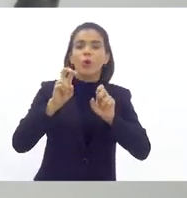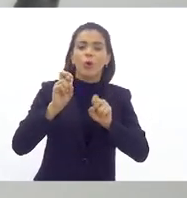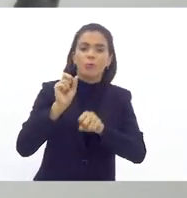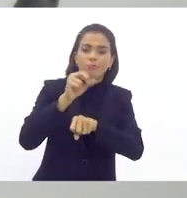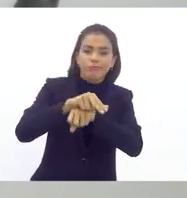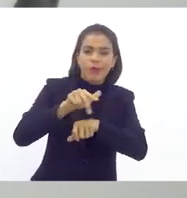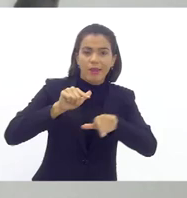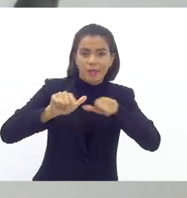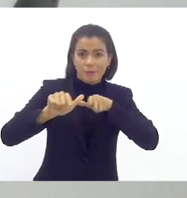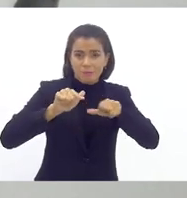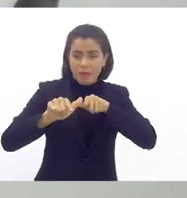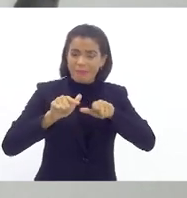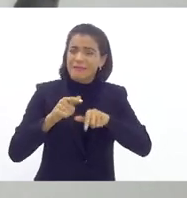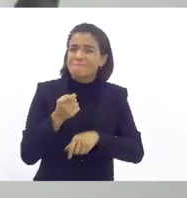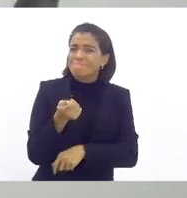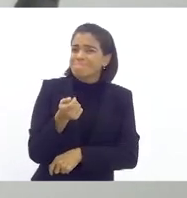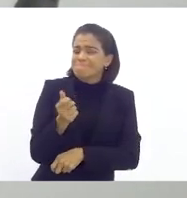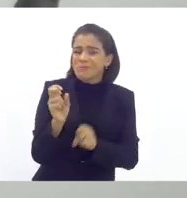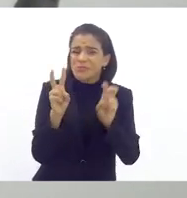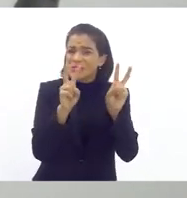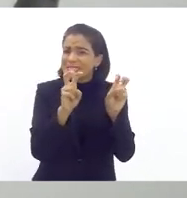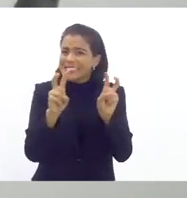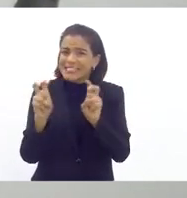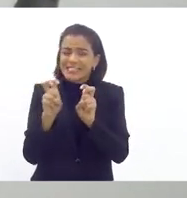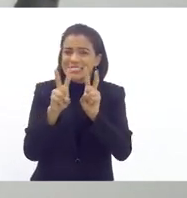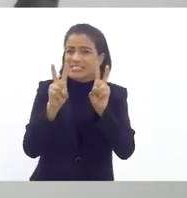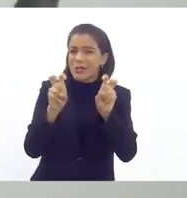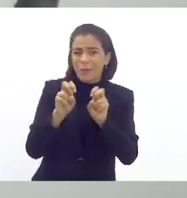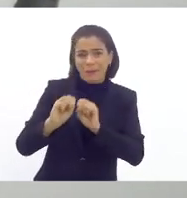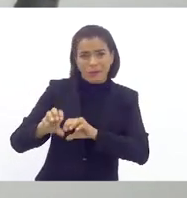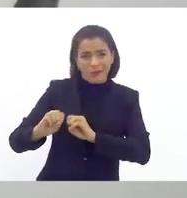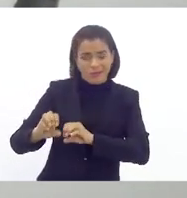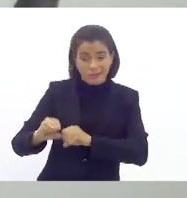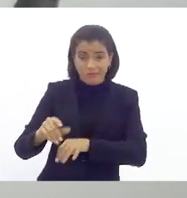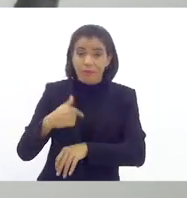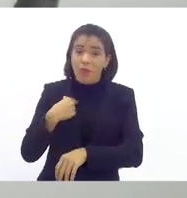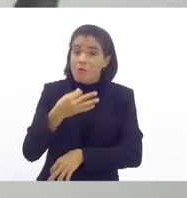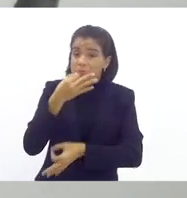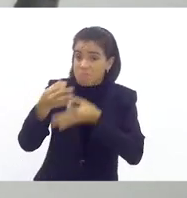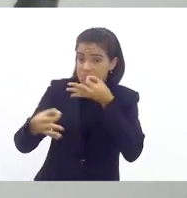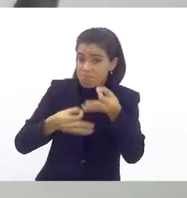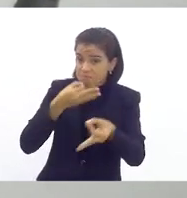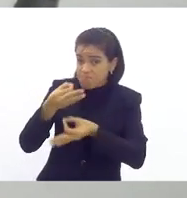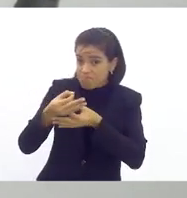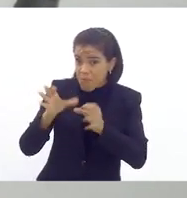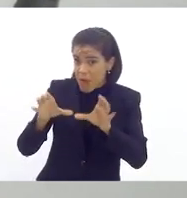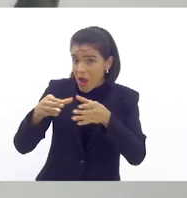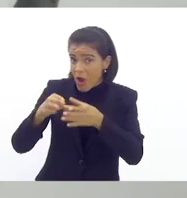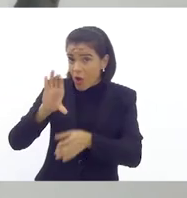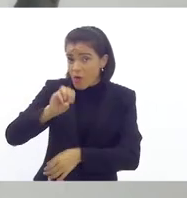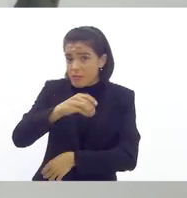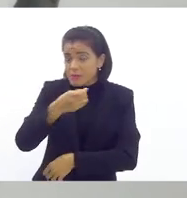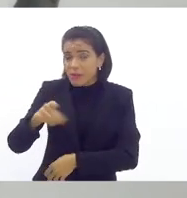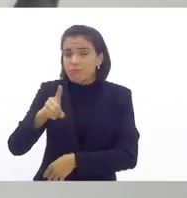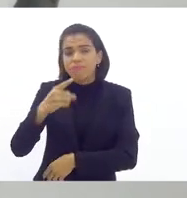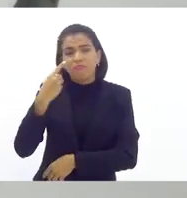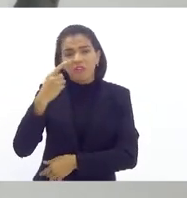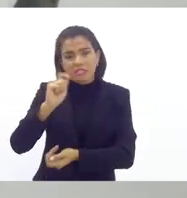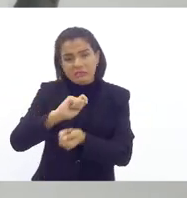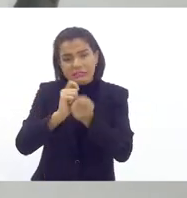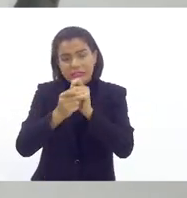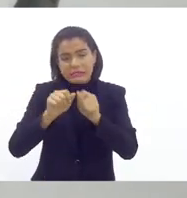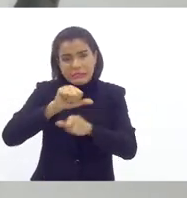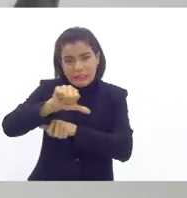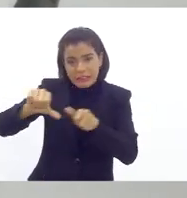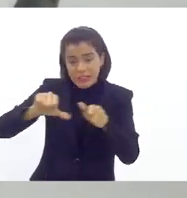mas que tem poucos temas sobre educação nesse plano. Eu queria propor para a comissão para poder ver a possibilidade da atualização desse plano,